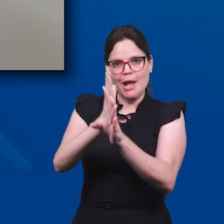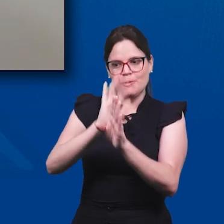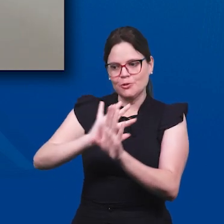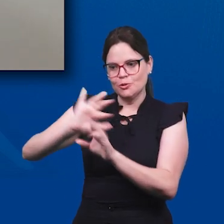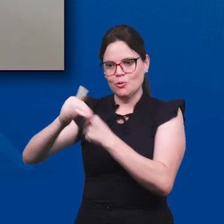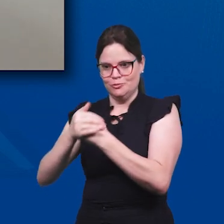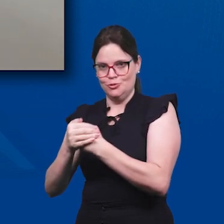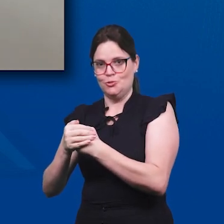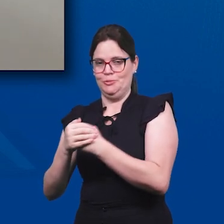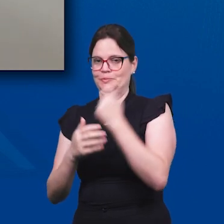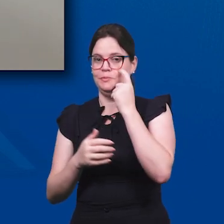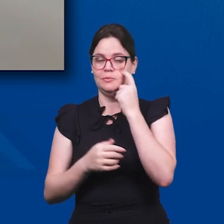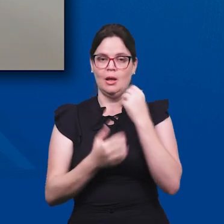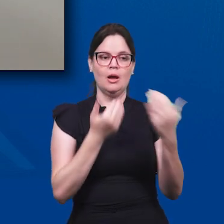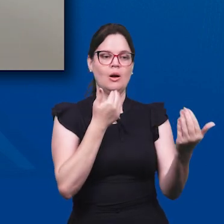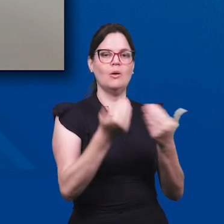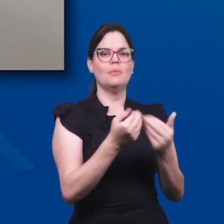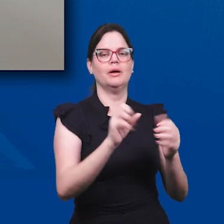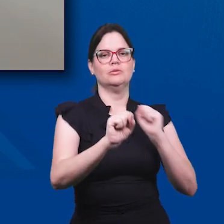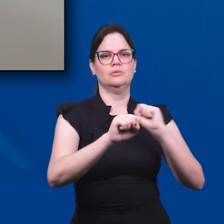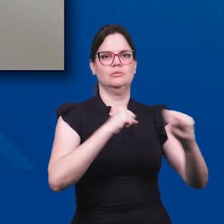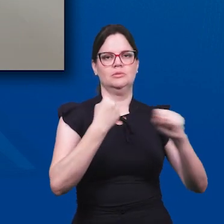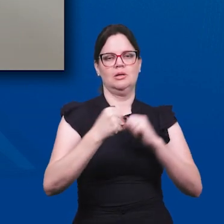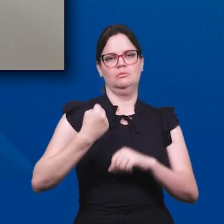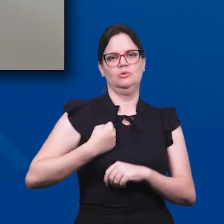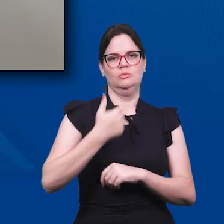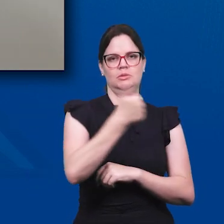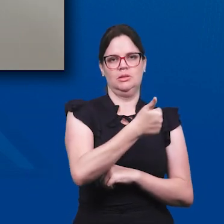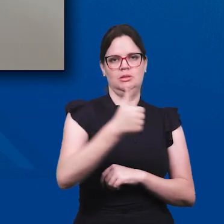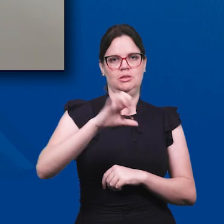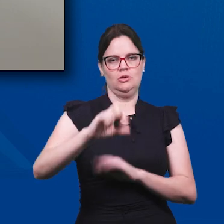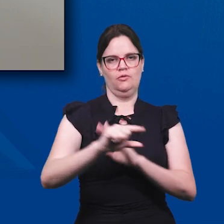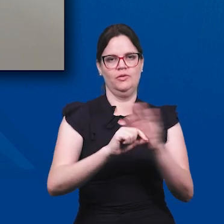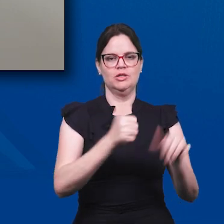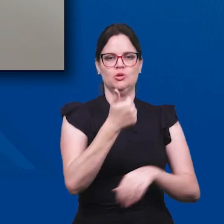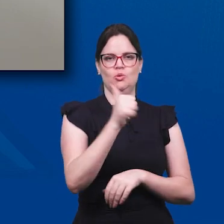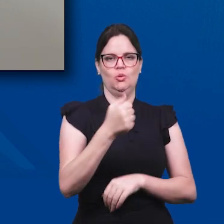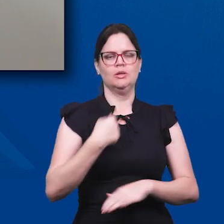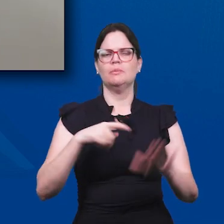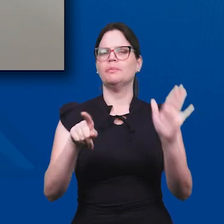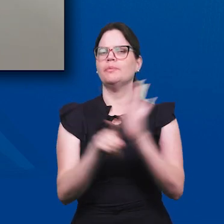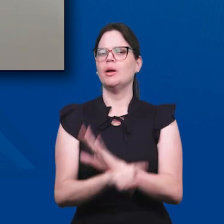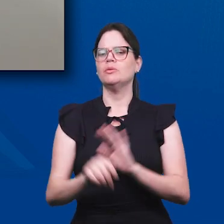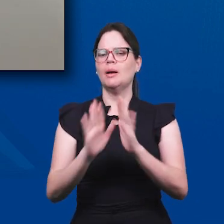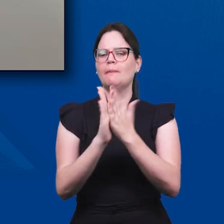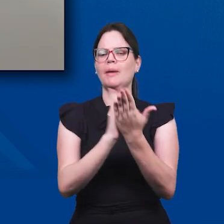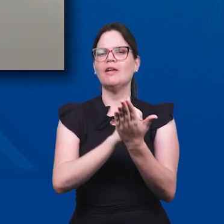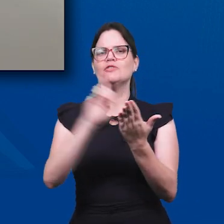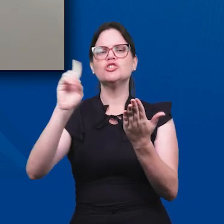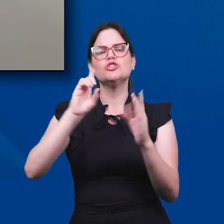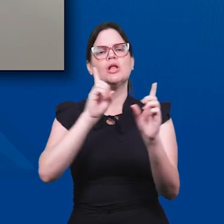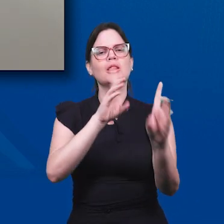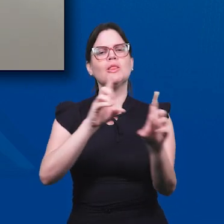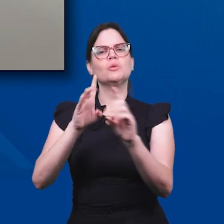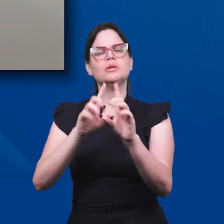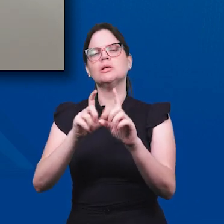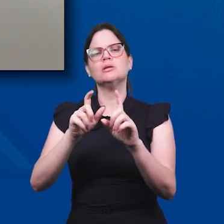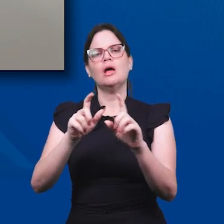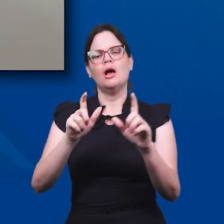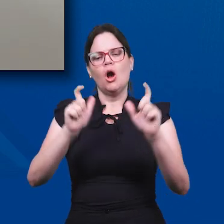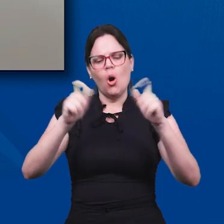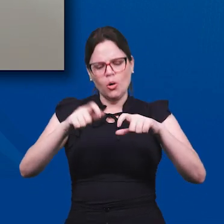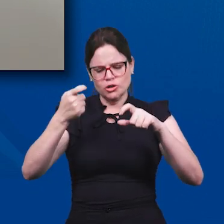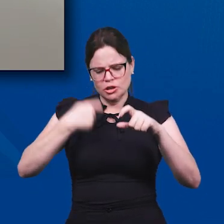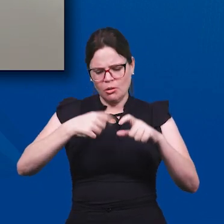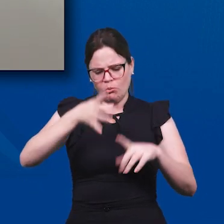homem achou o tesouro e escondeu. Comparando com Salmos 119, 11. Letra A. Onde devemos